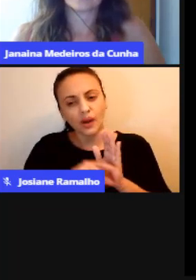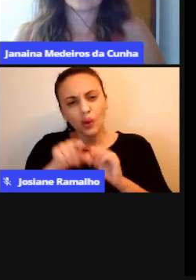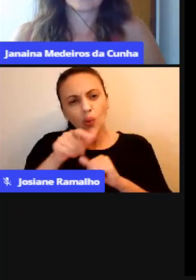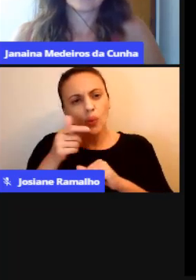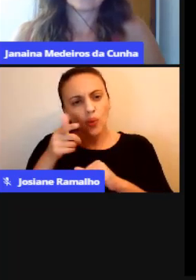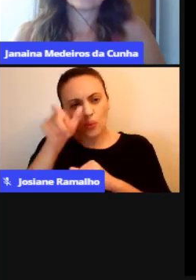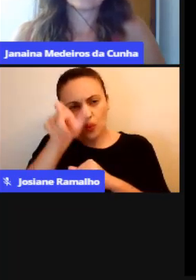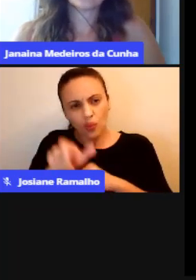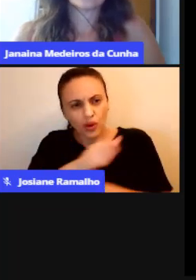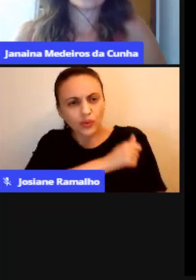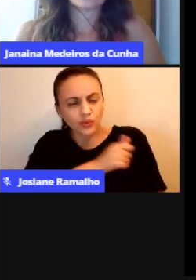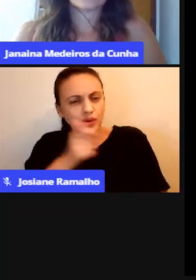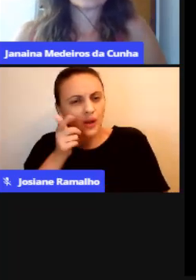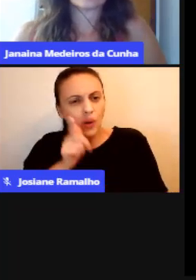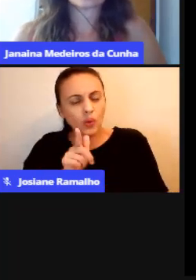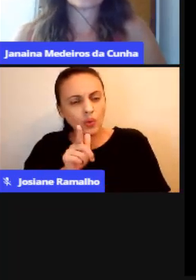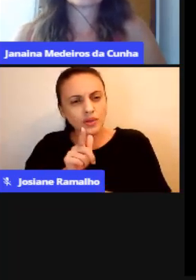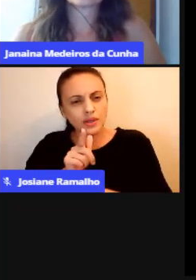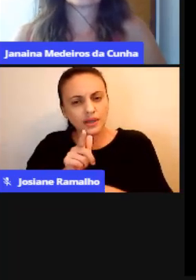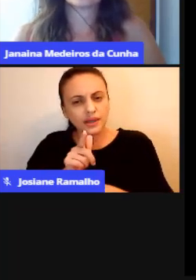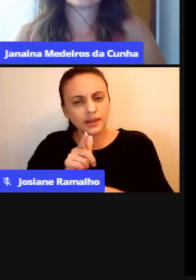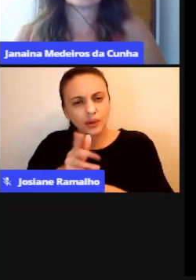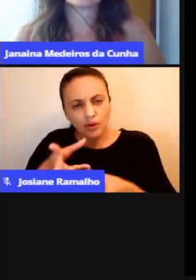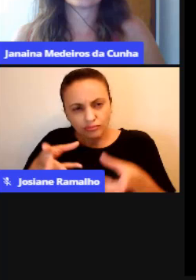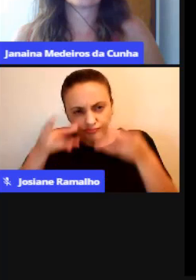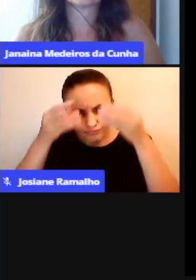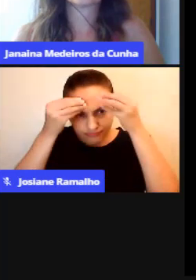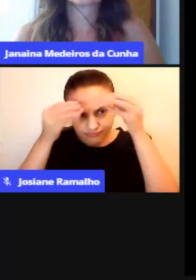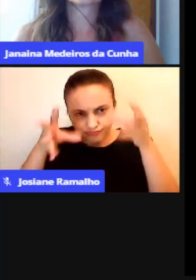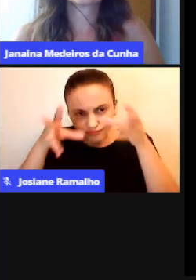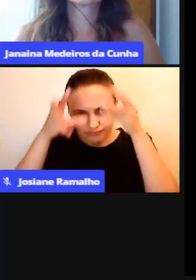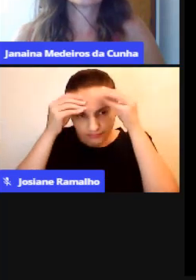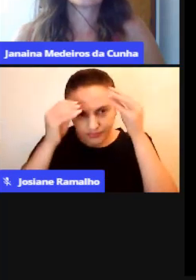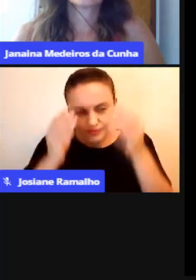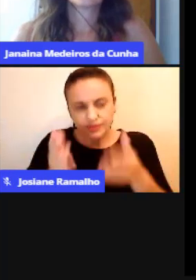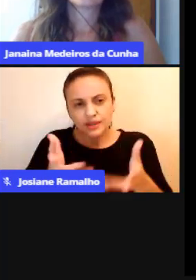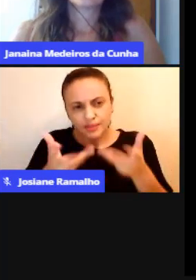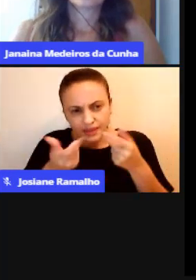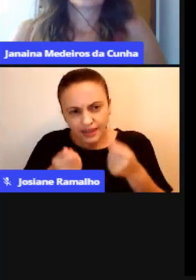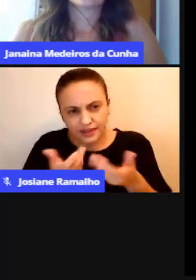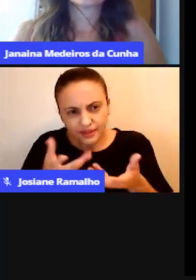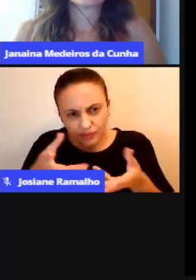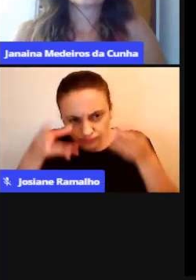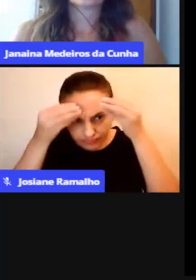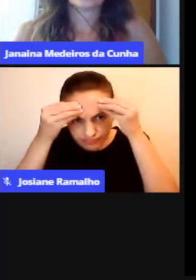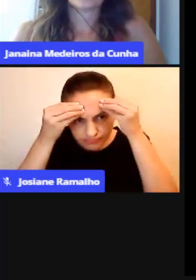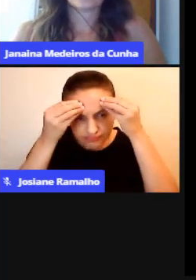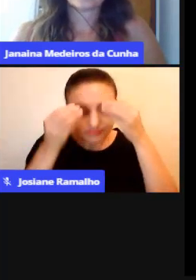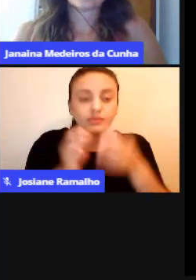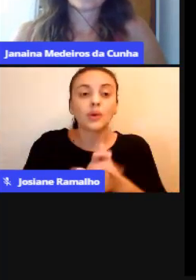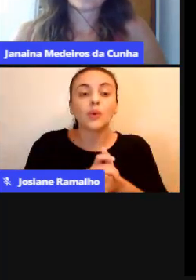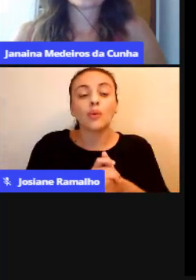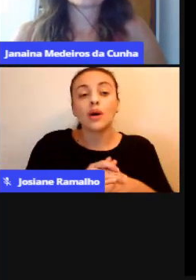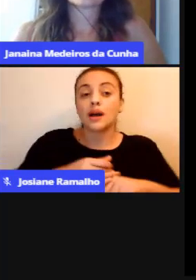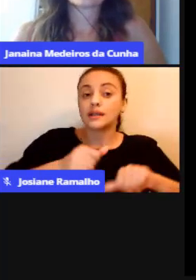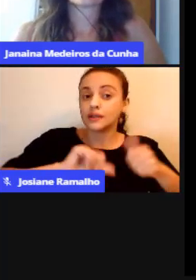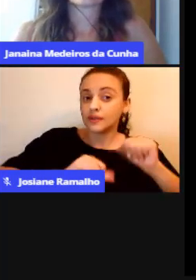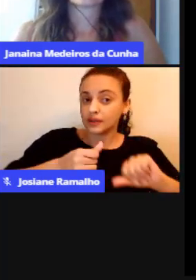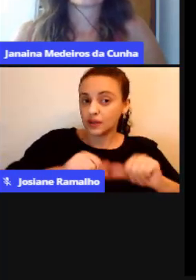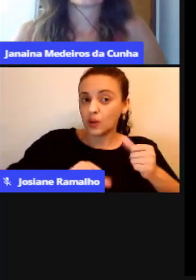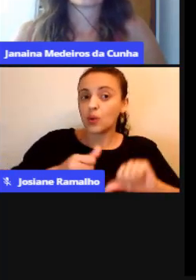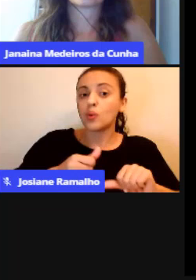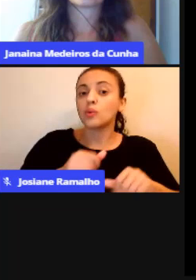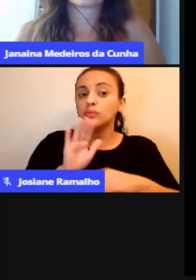habilidades, né? Então, esse processo de avaliação, ele ajuda também o professor a